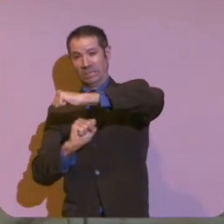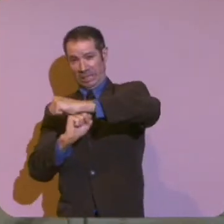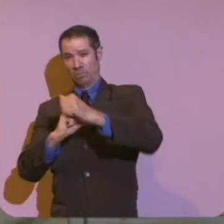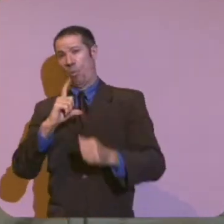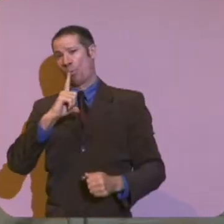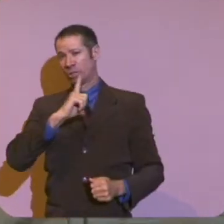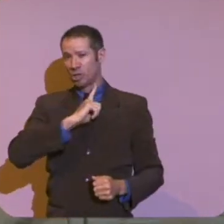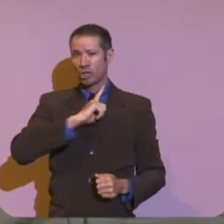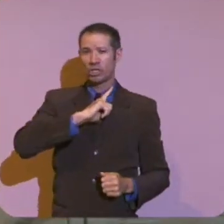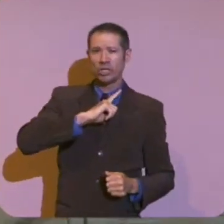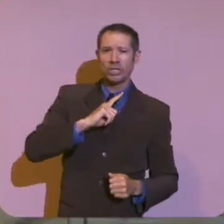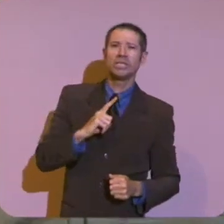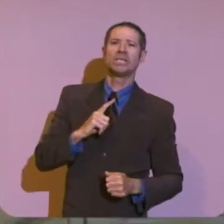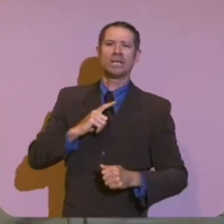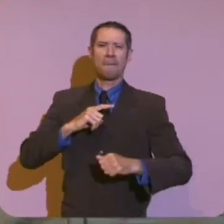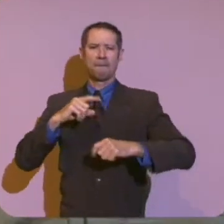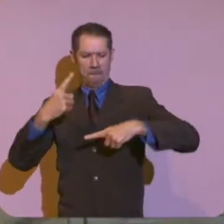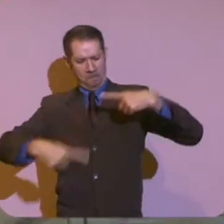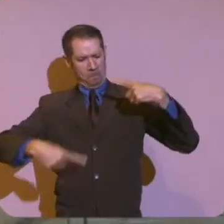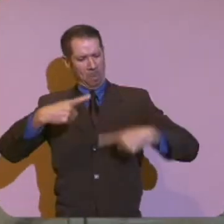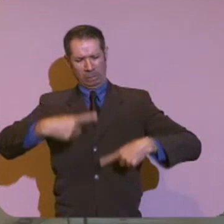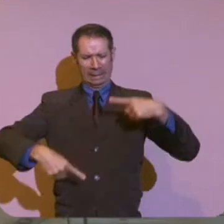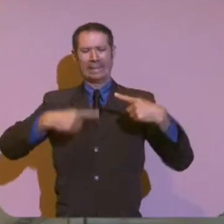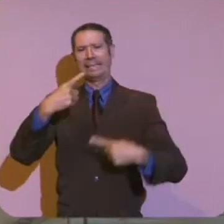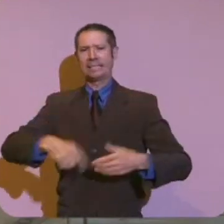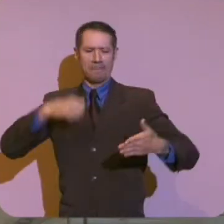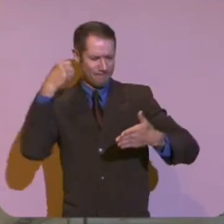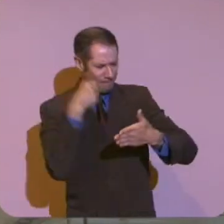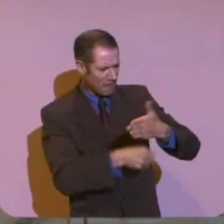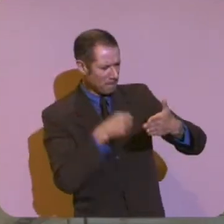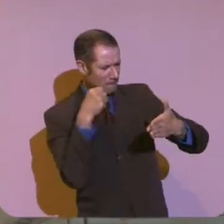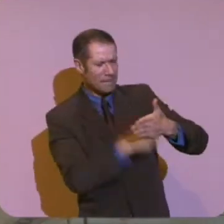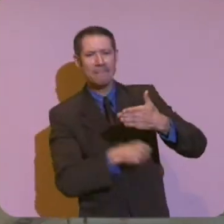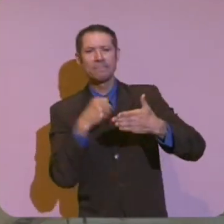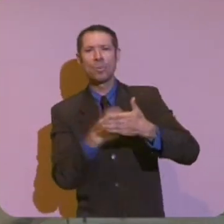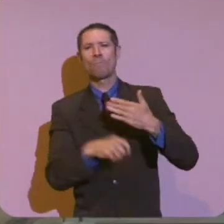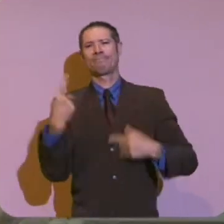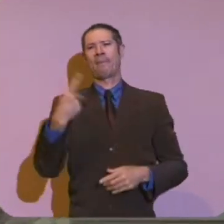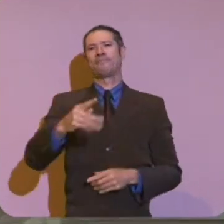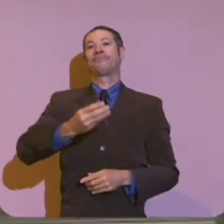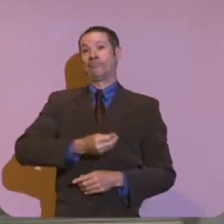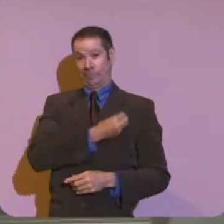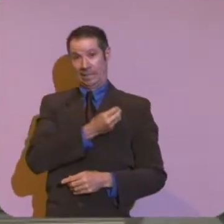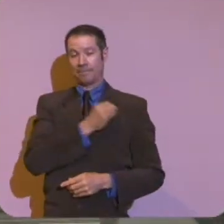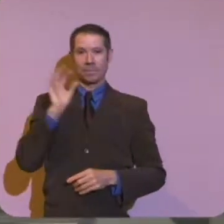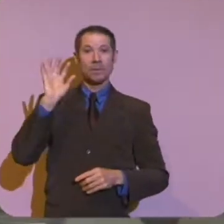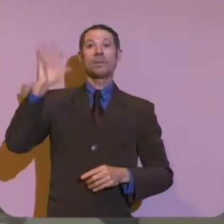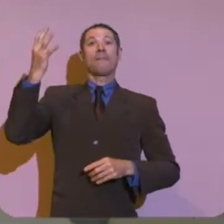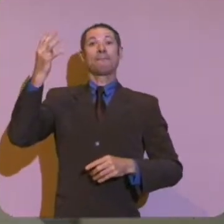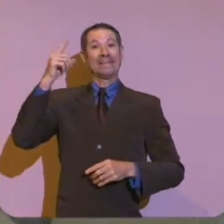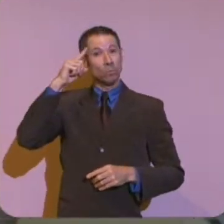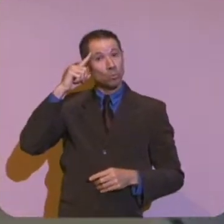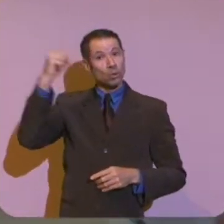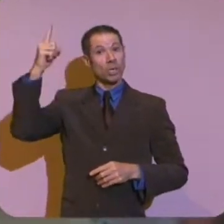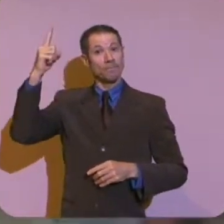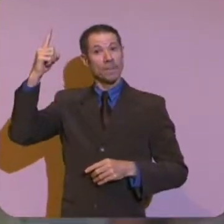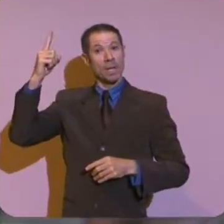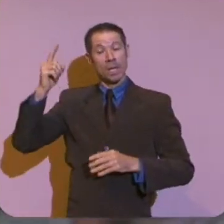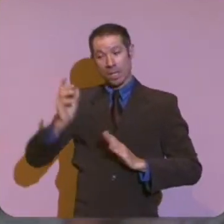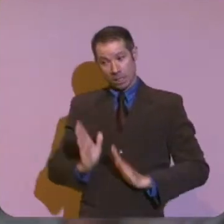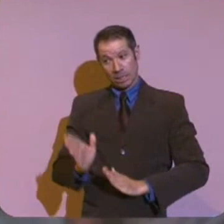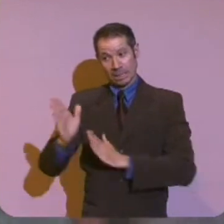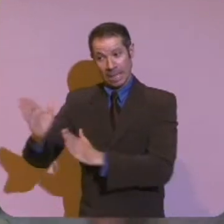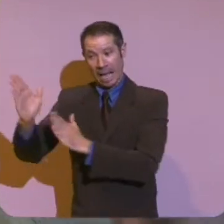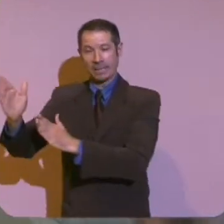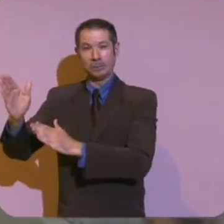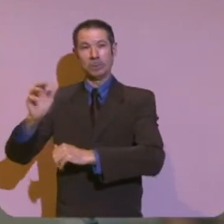tinha aspirações políticas, e ele lutou contra tudo isso na sua vida. E de repente um dia ele está indo no caminho de